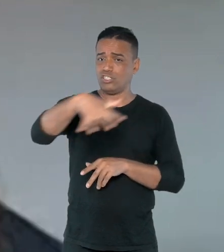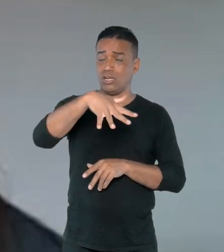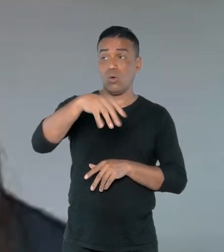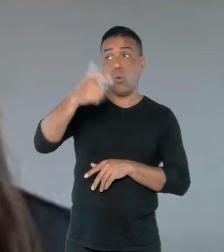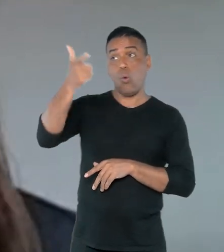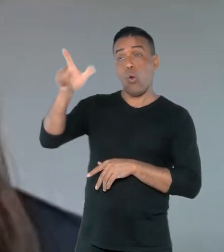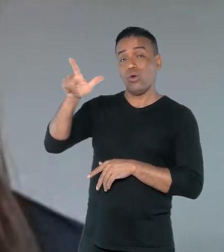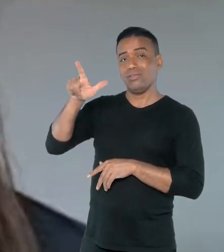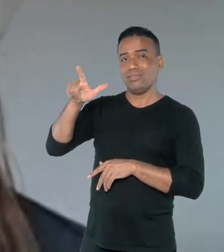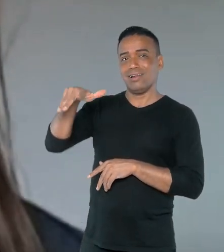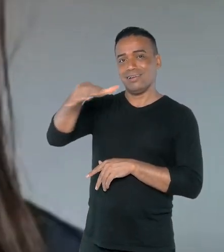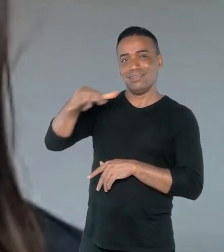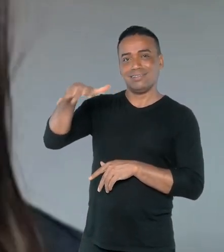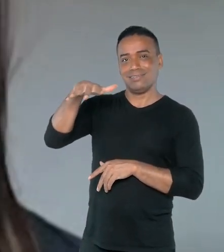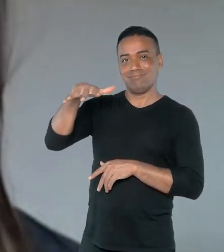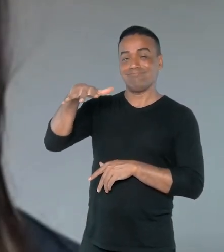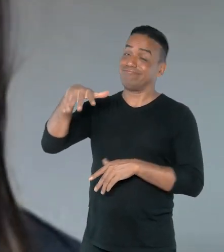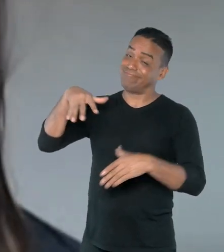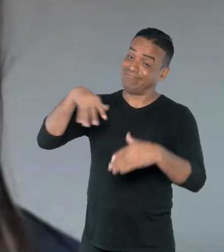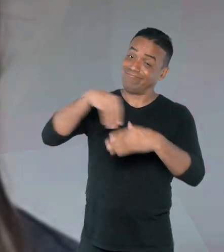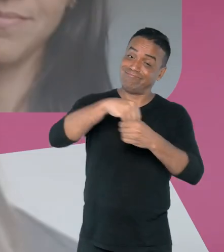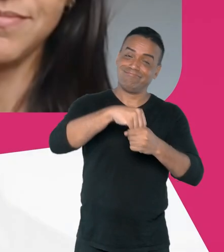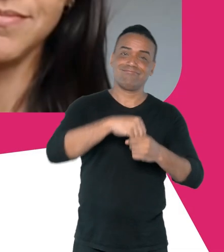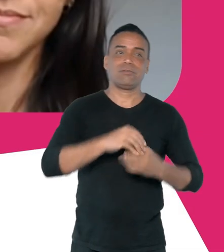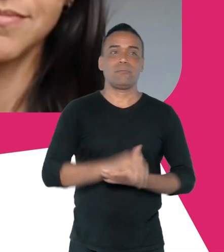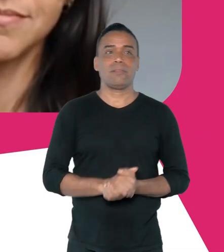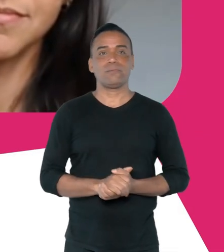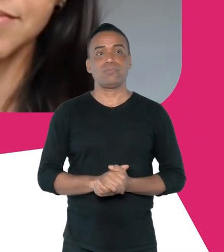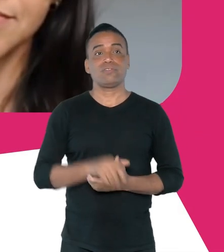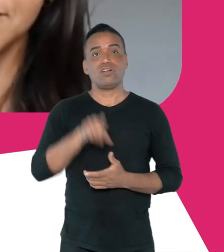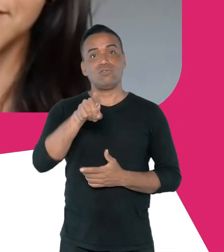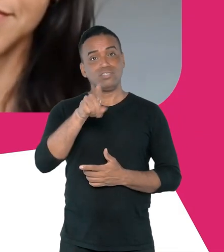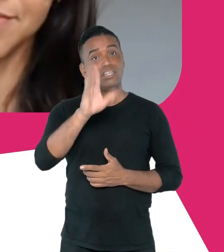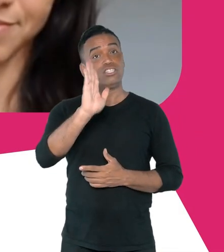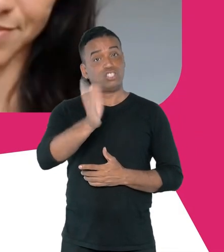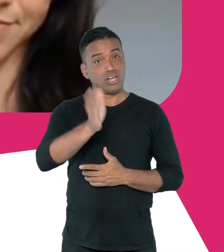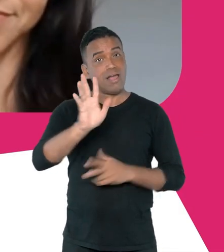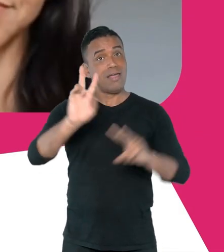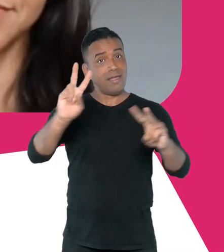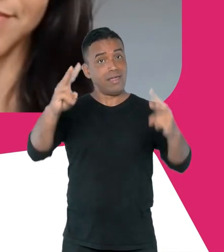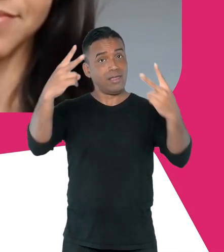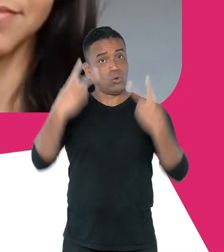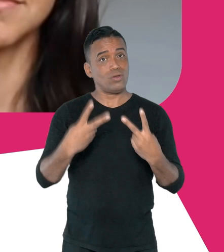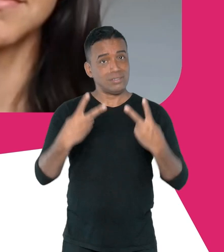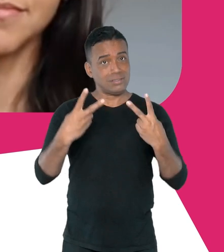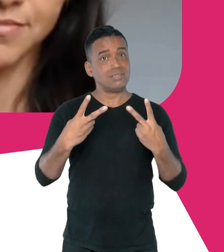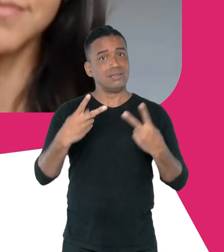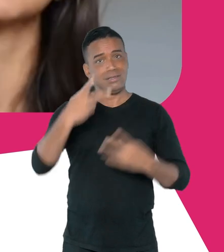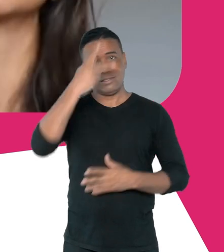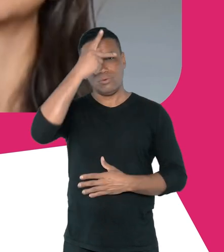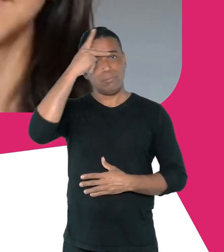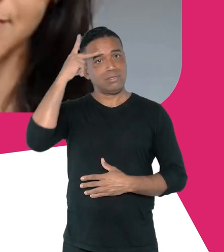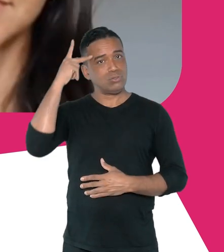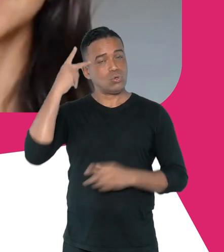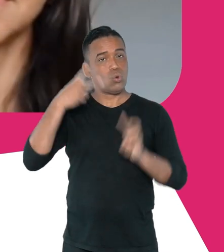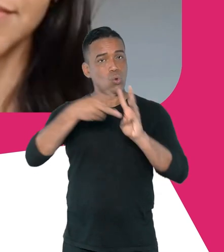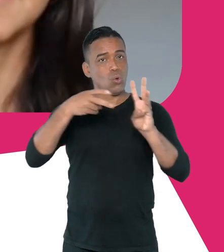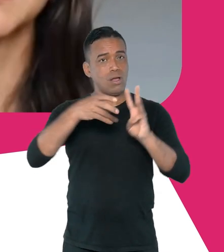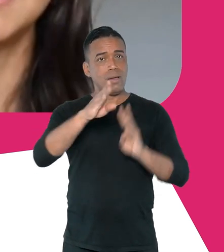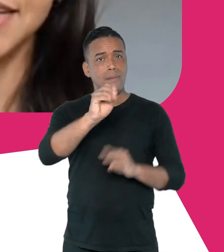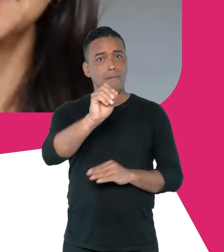região. É assim. Uhum. Então você já é reconhecidamente uma